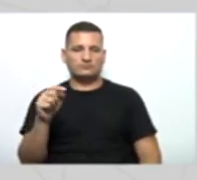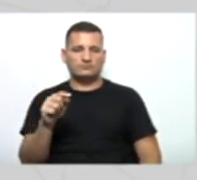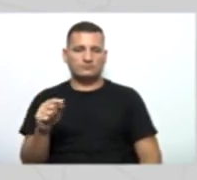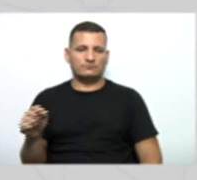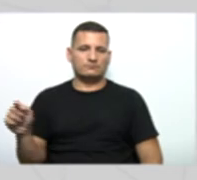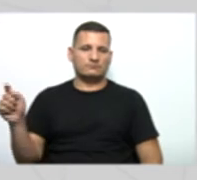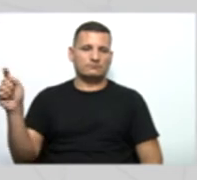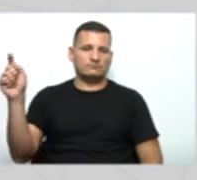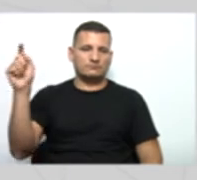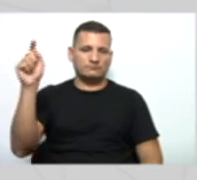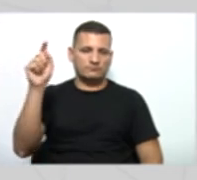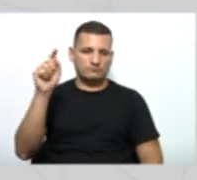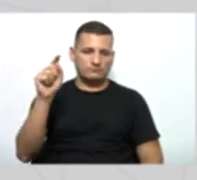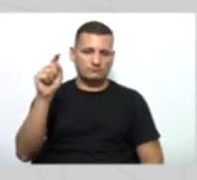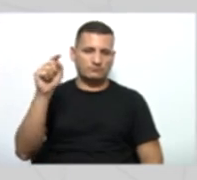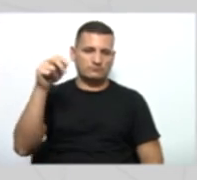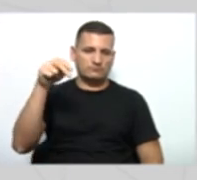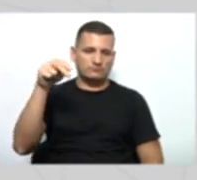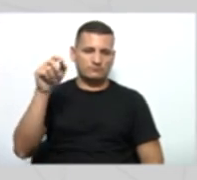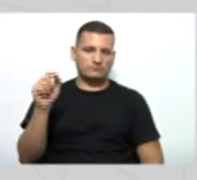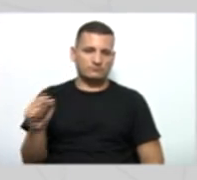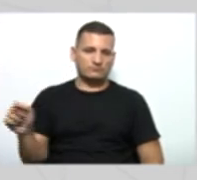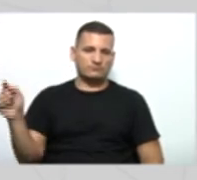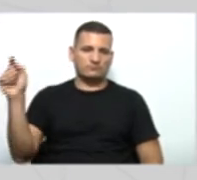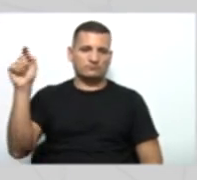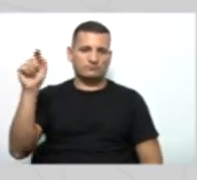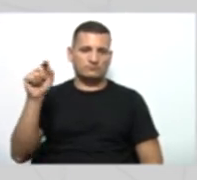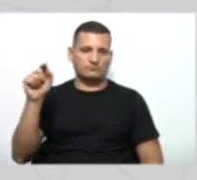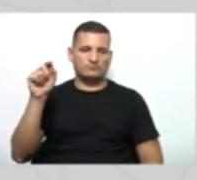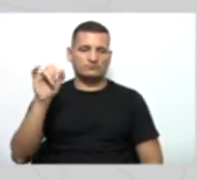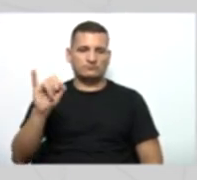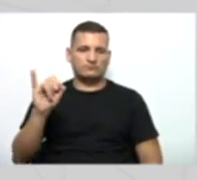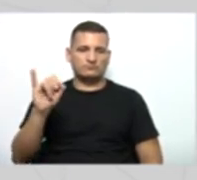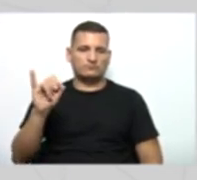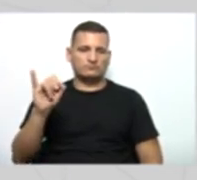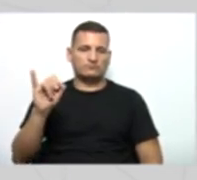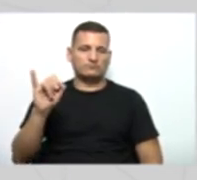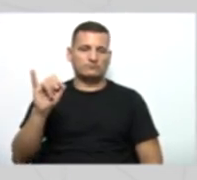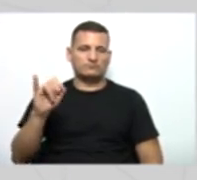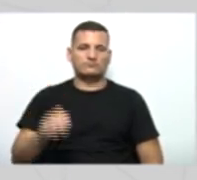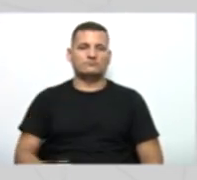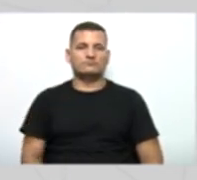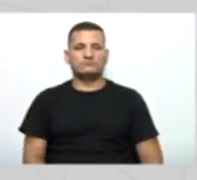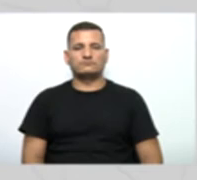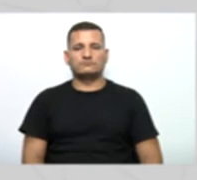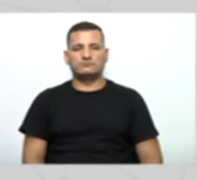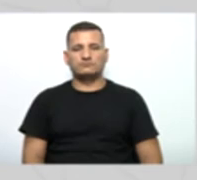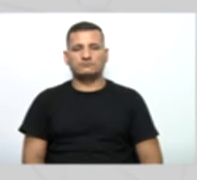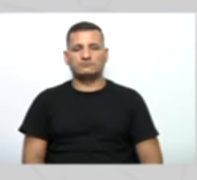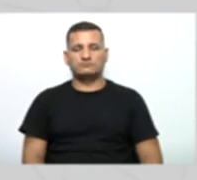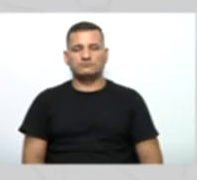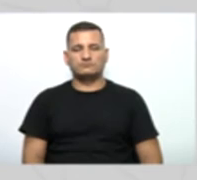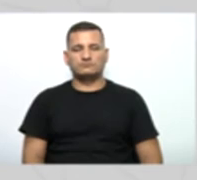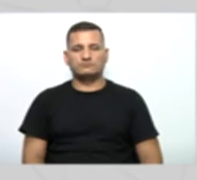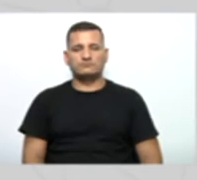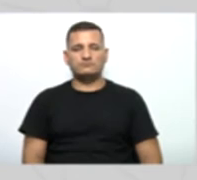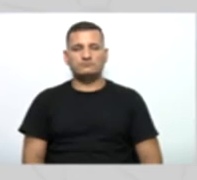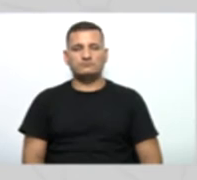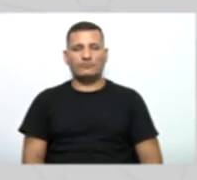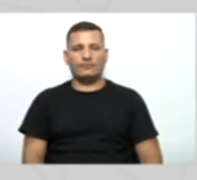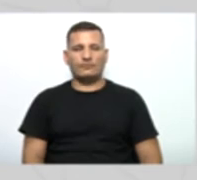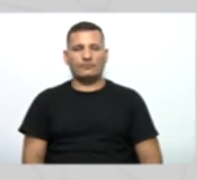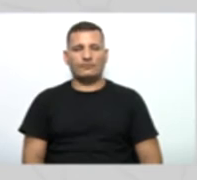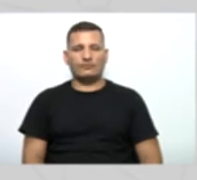recebeu o nome e guardou na variável n, e recebeu a idade e guardou na variável i, nos parâmetros n e i.